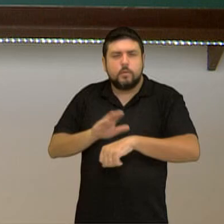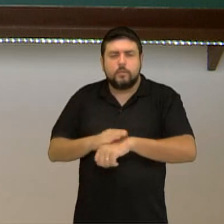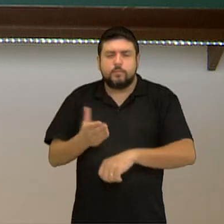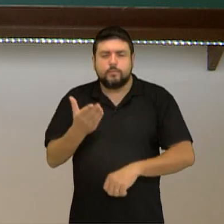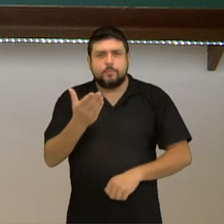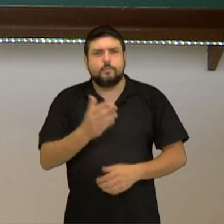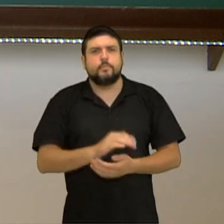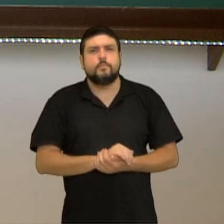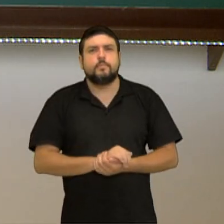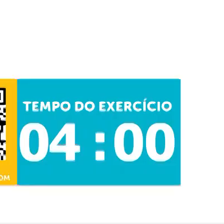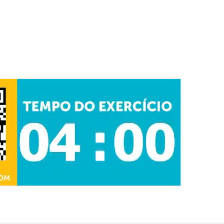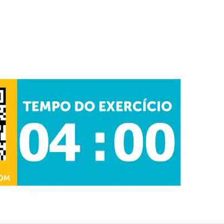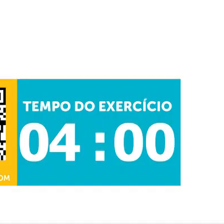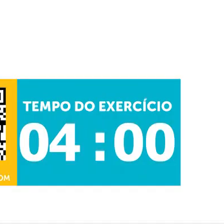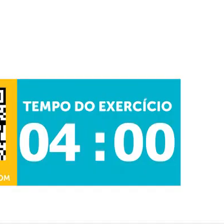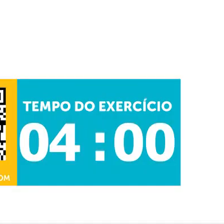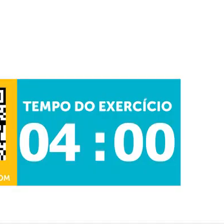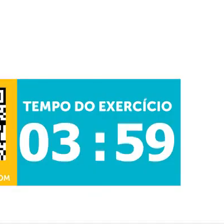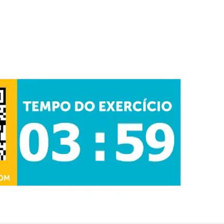retorna.